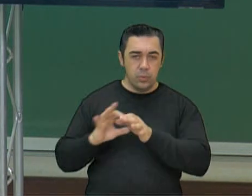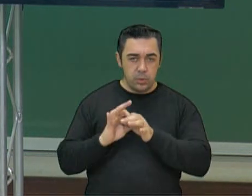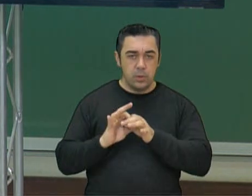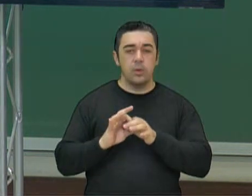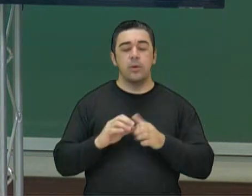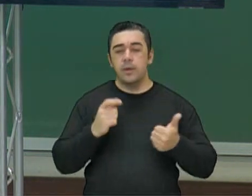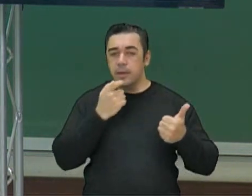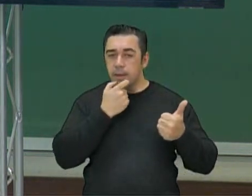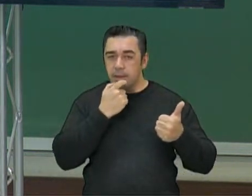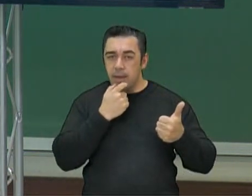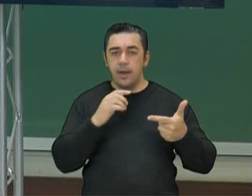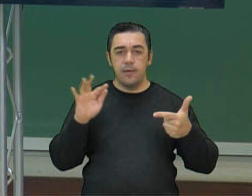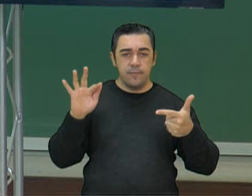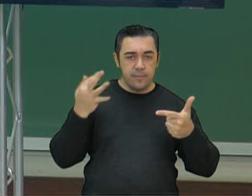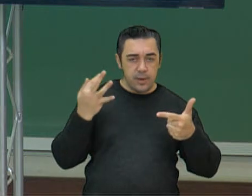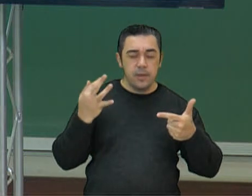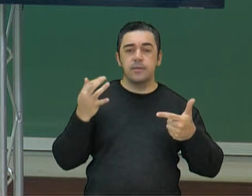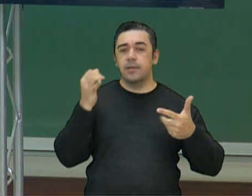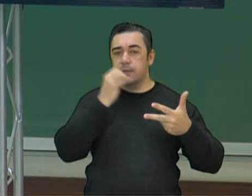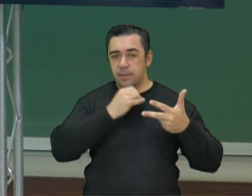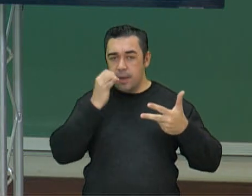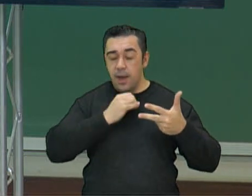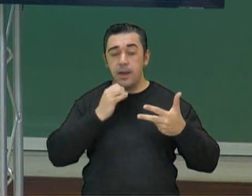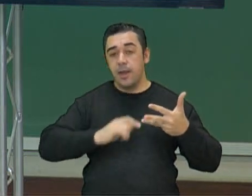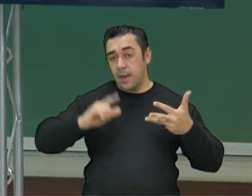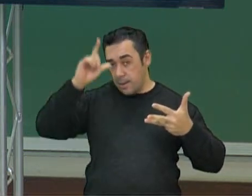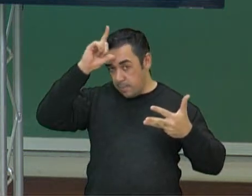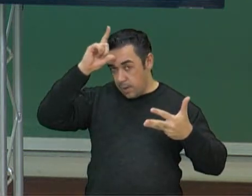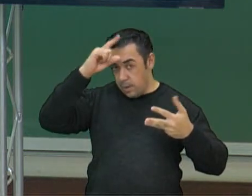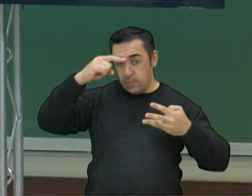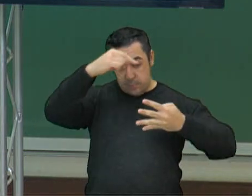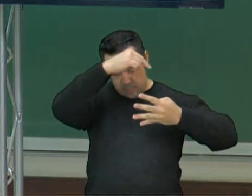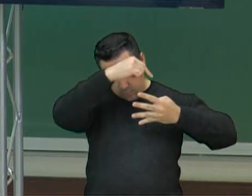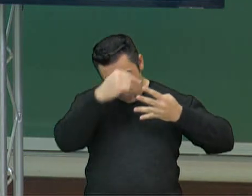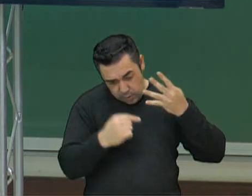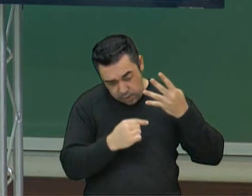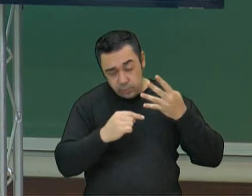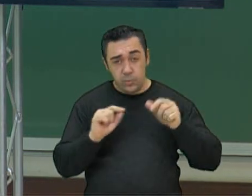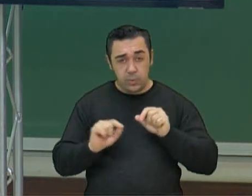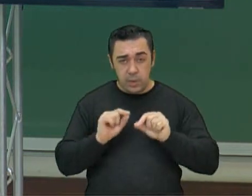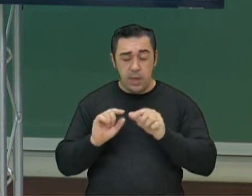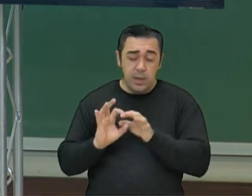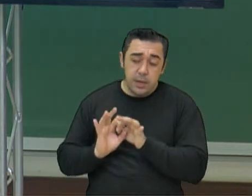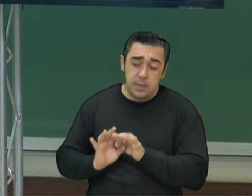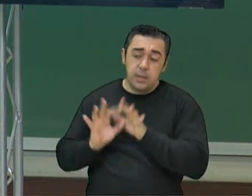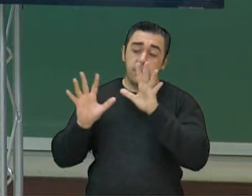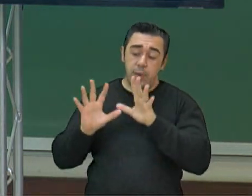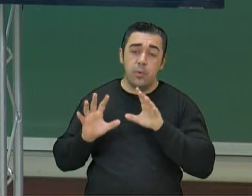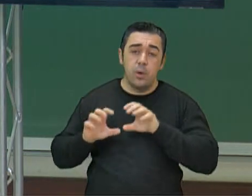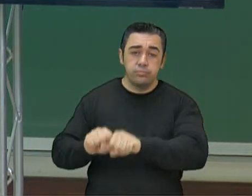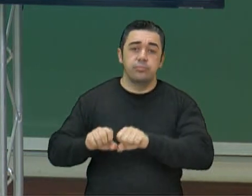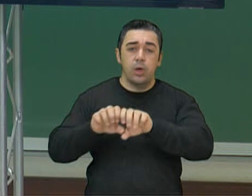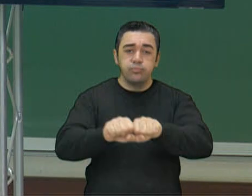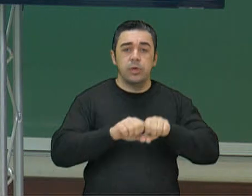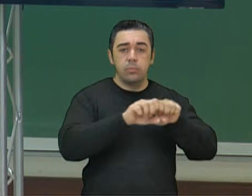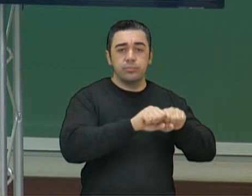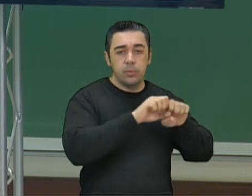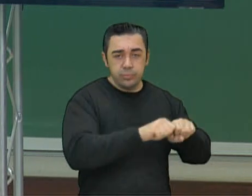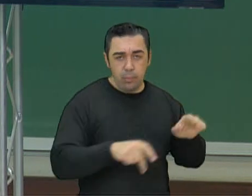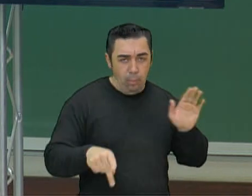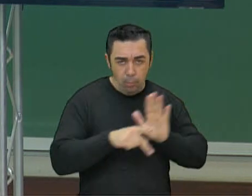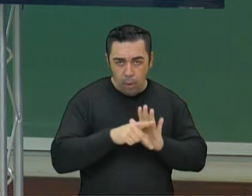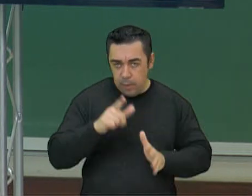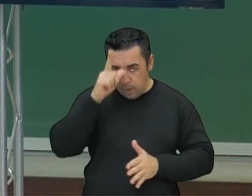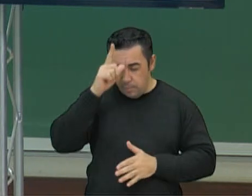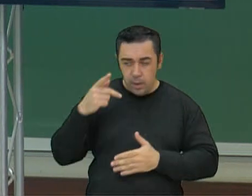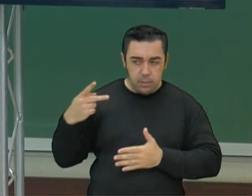França, Itália e Alemanha. O que se decidiu? As anexações da Alemanha foram permitidas, podia ficar, já